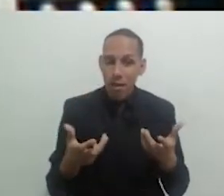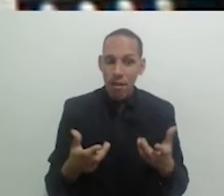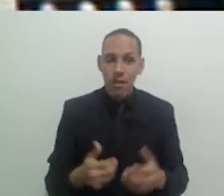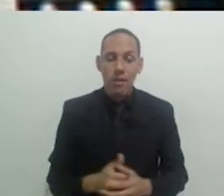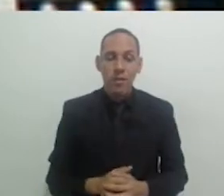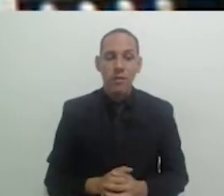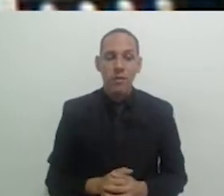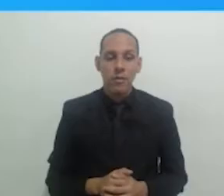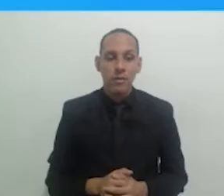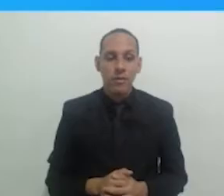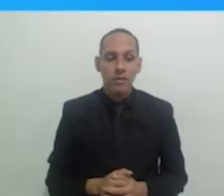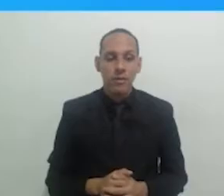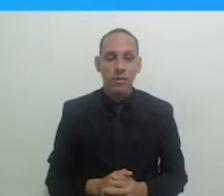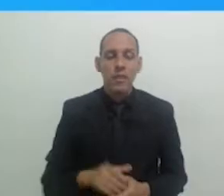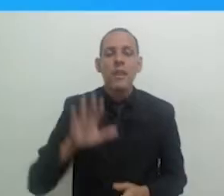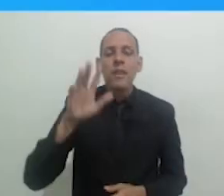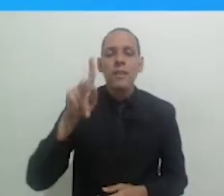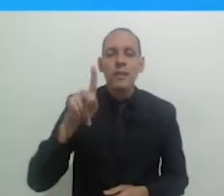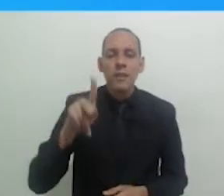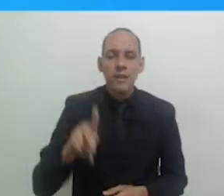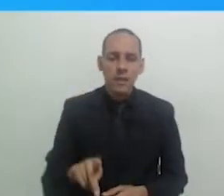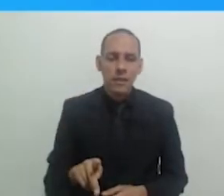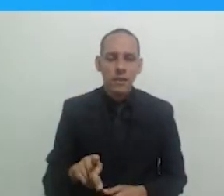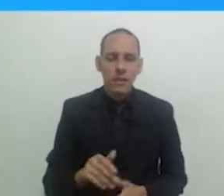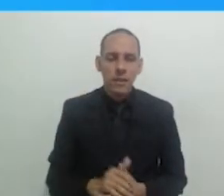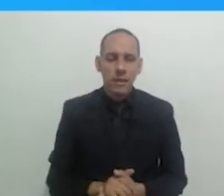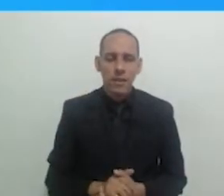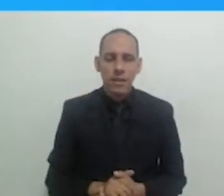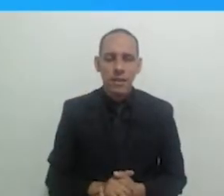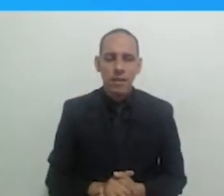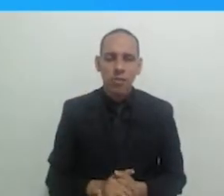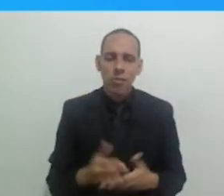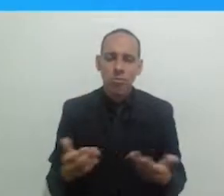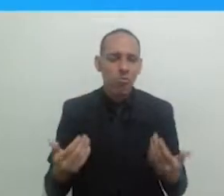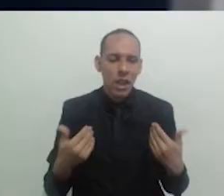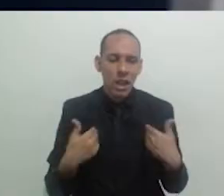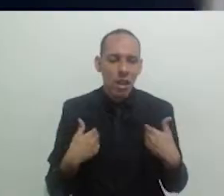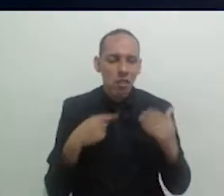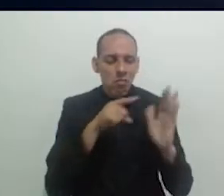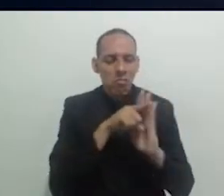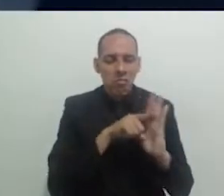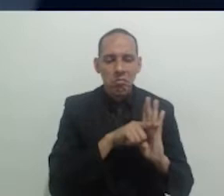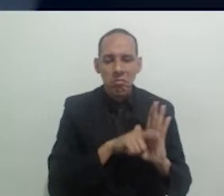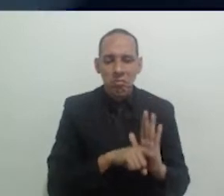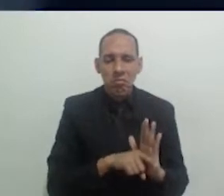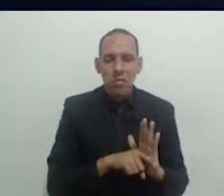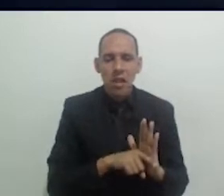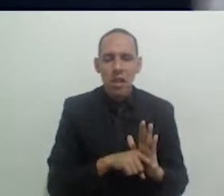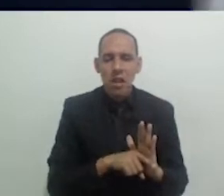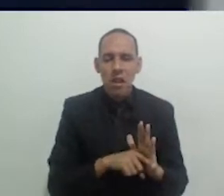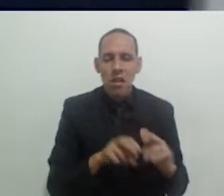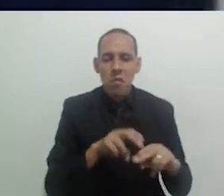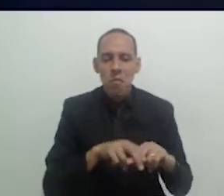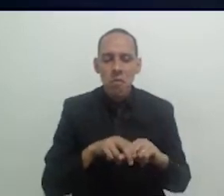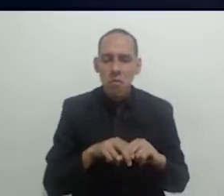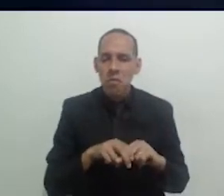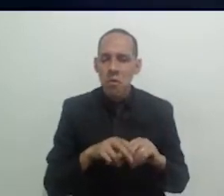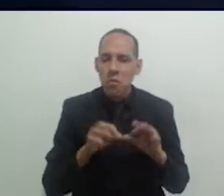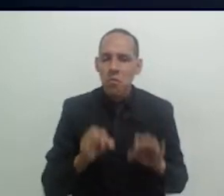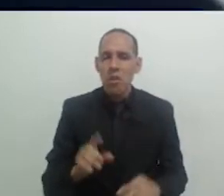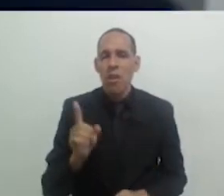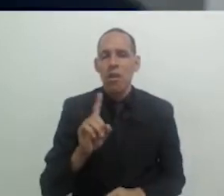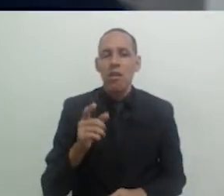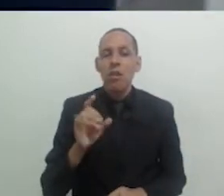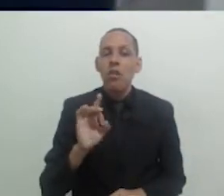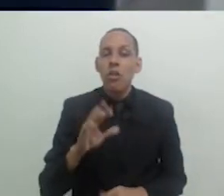Senhor presidente, eu, nesses casos, eu não examino a justa causa. Eu examino somente a competência do